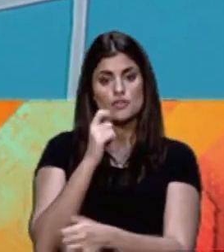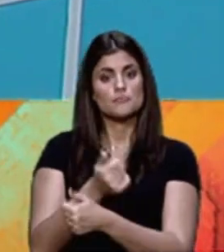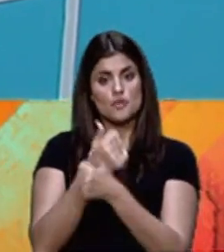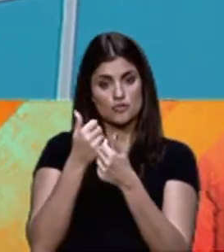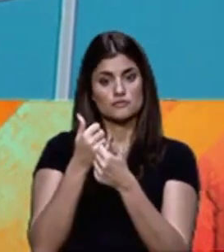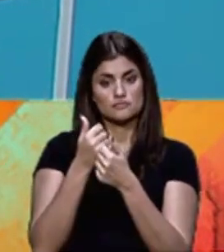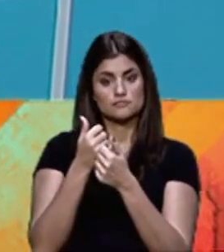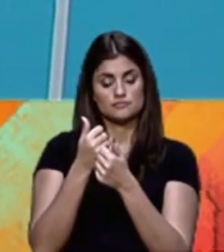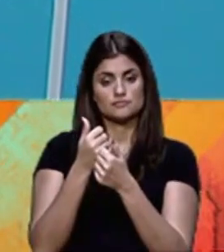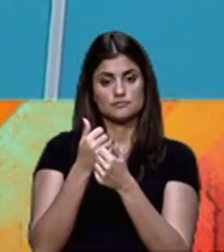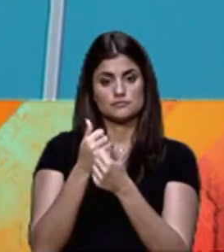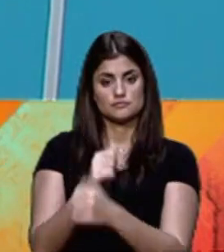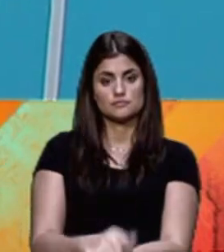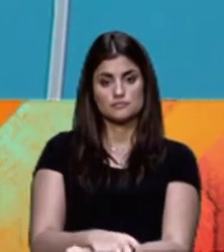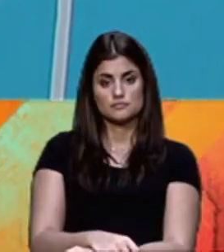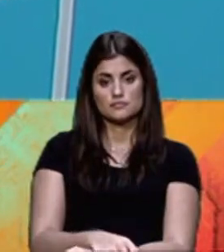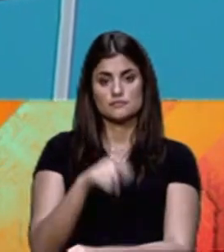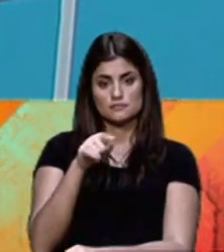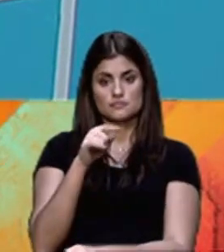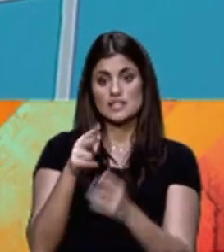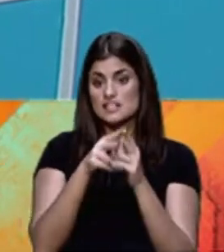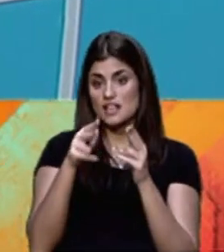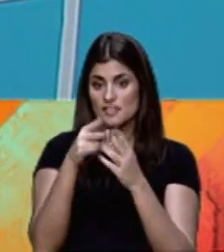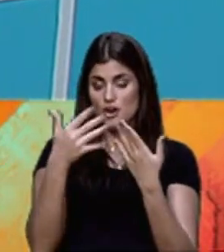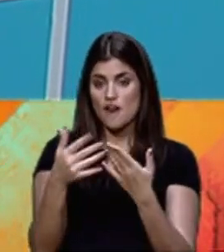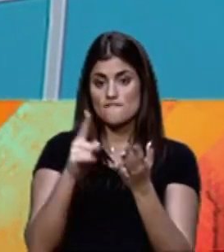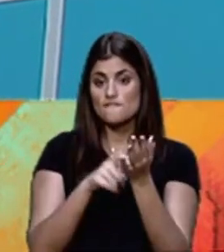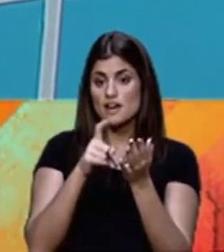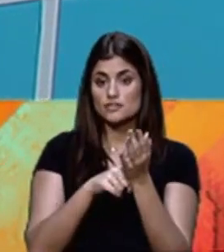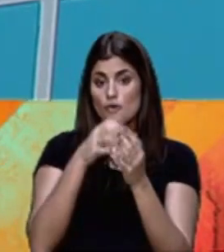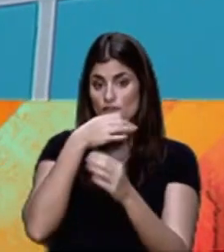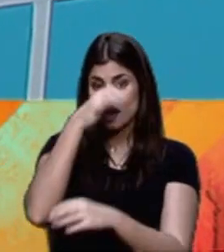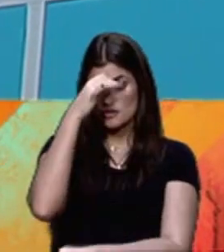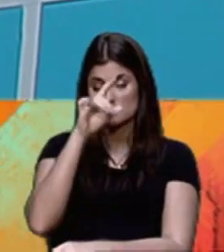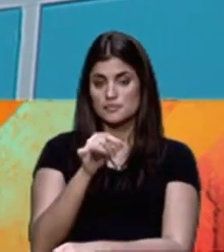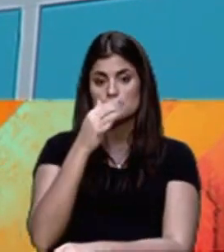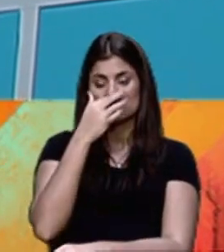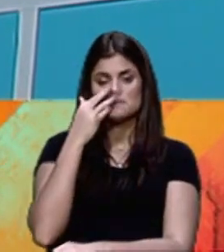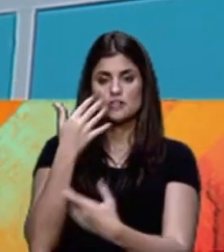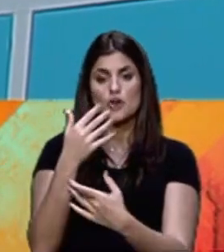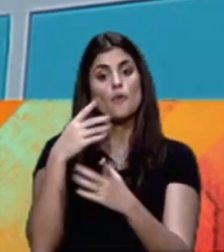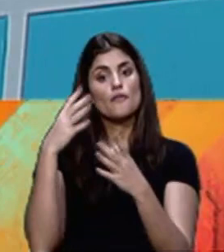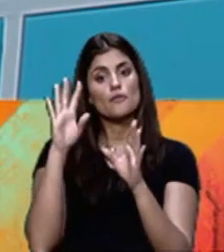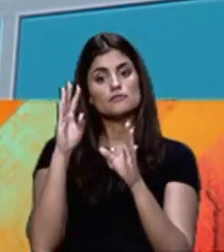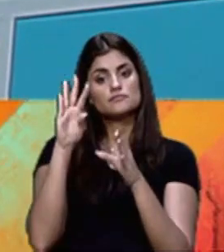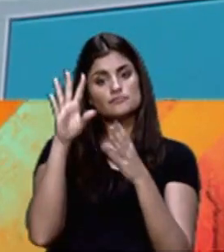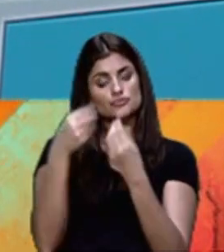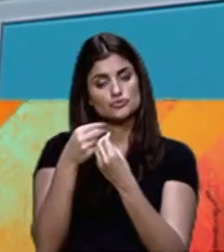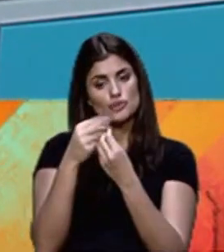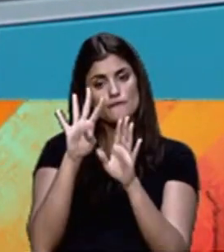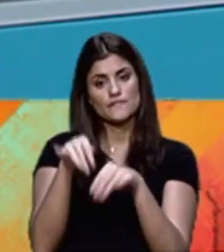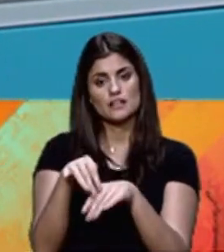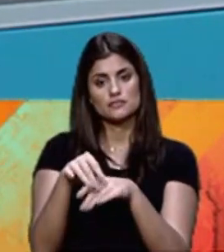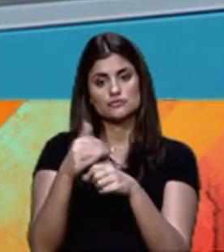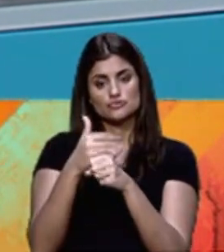vantajosa esta salada. Acho que só falta agora mesmo o frango. Exatamente. É o que entra no fim? entra no fim, agora o frango. Eu